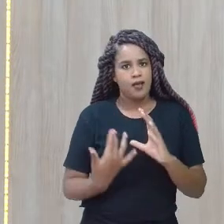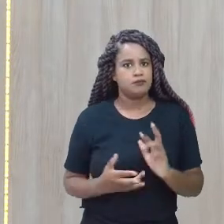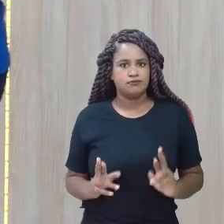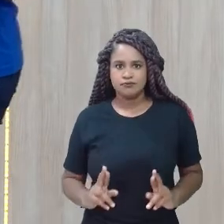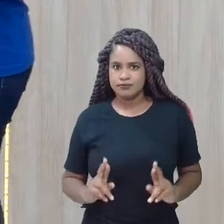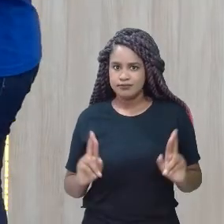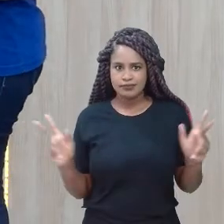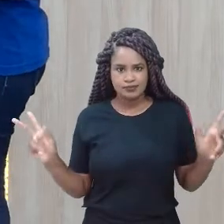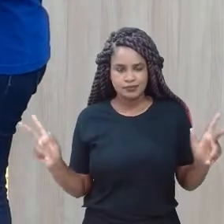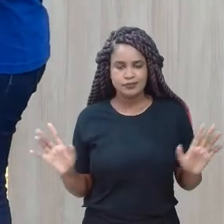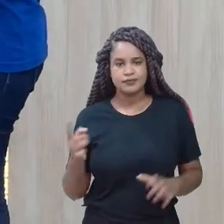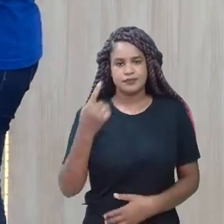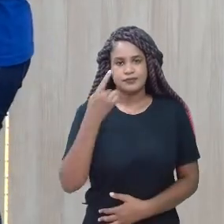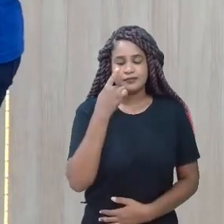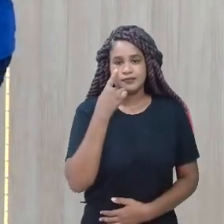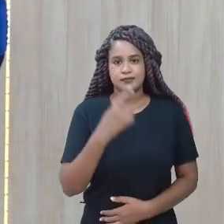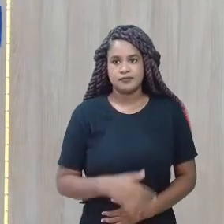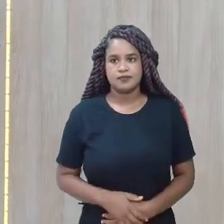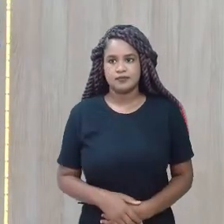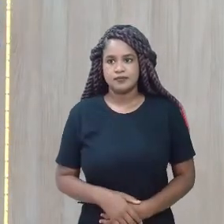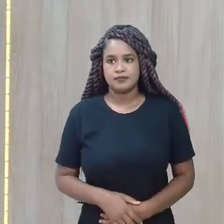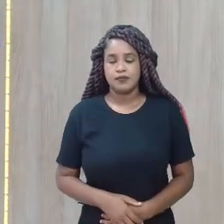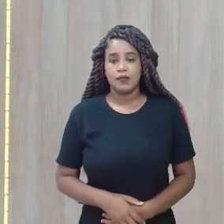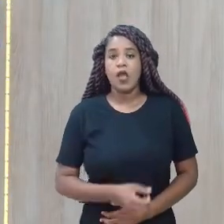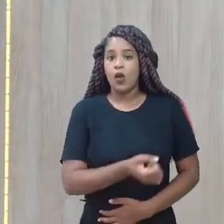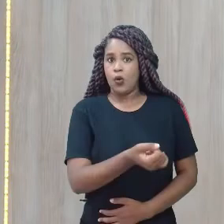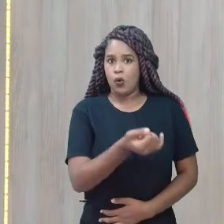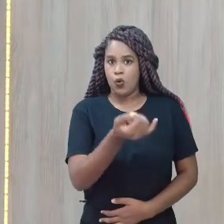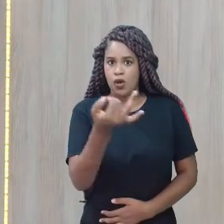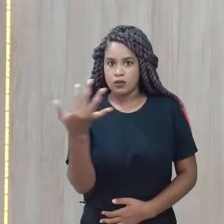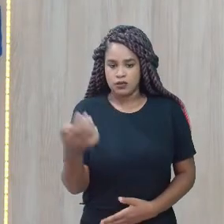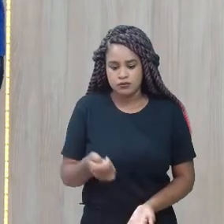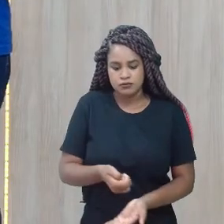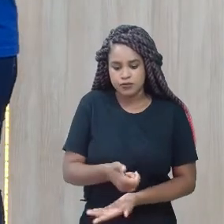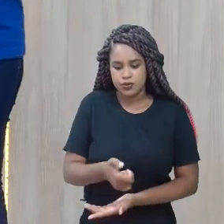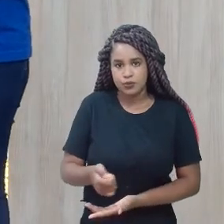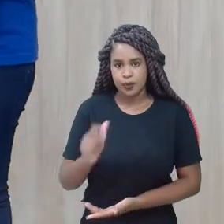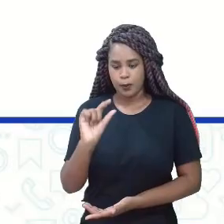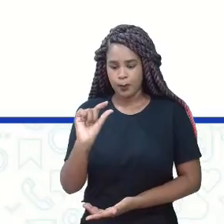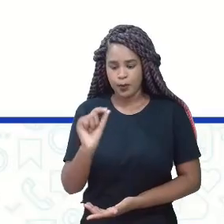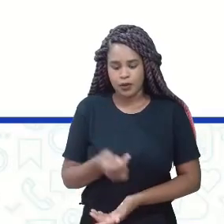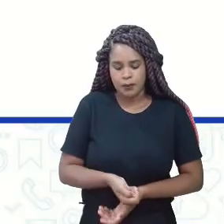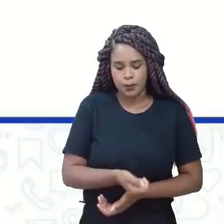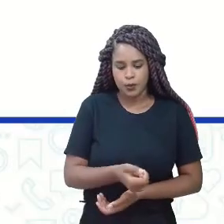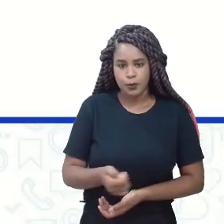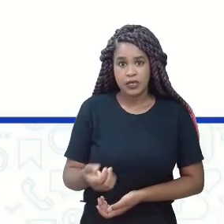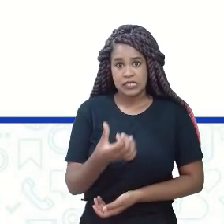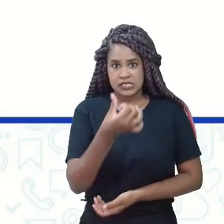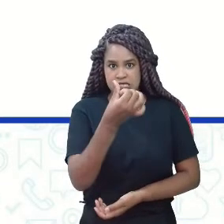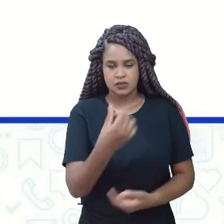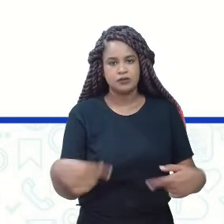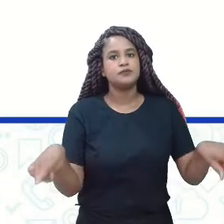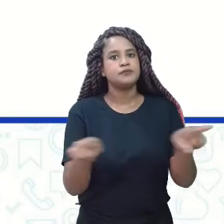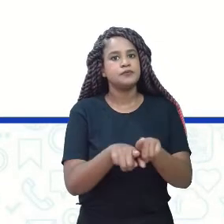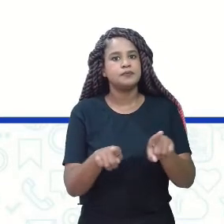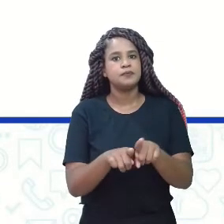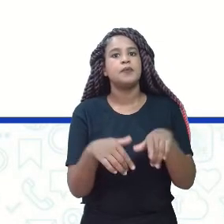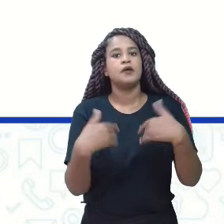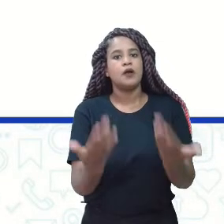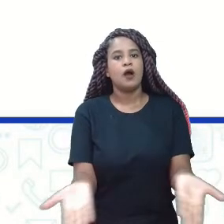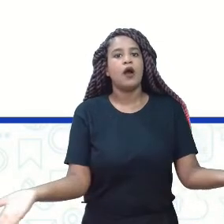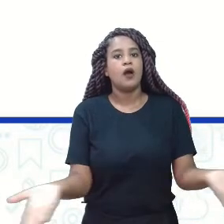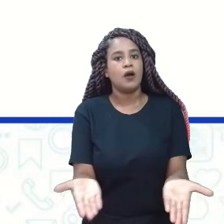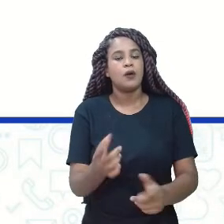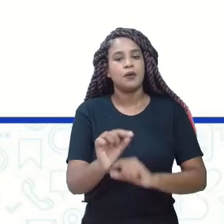para avaliar. Eu estou pegando a mesma quantidade de bolinhas de gude ali, ó, eu peguei 6 bolinhas de gude e estou querendo saber